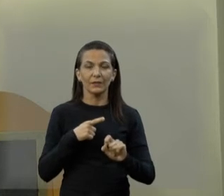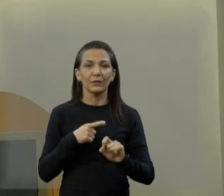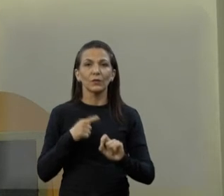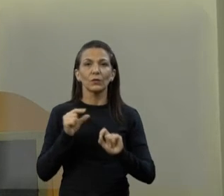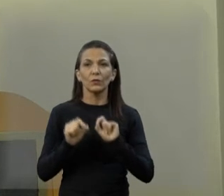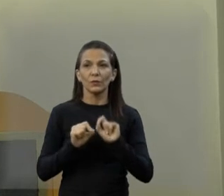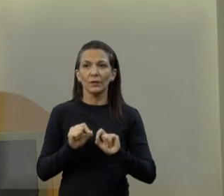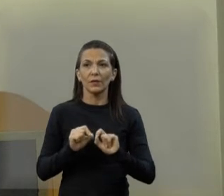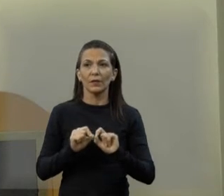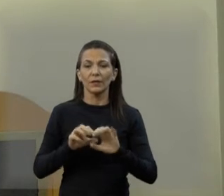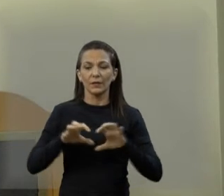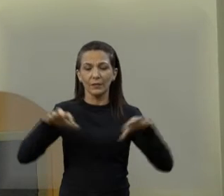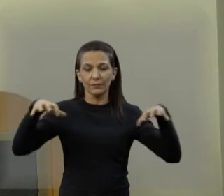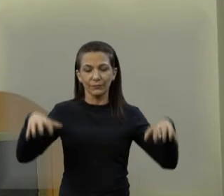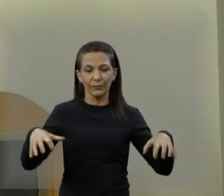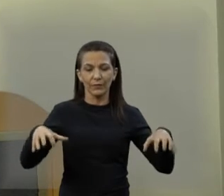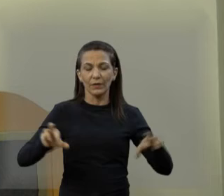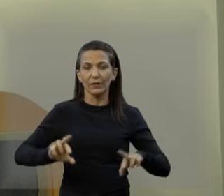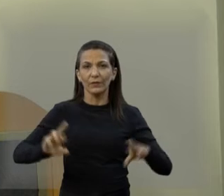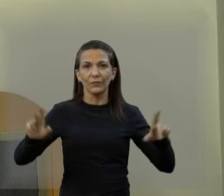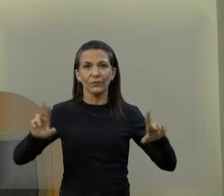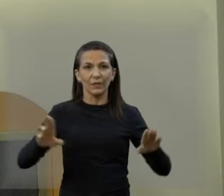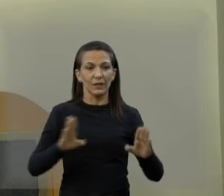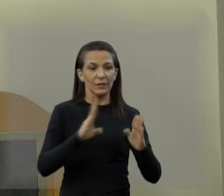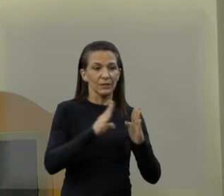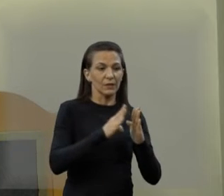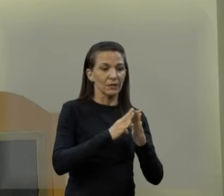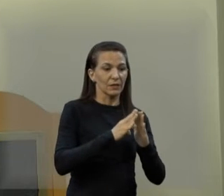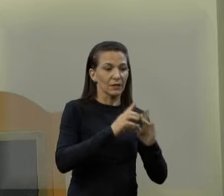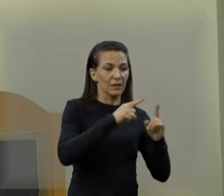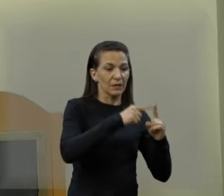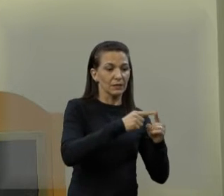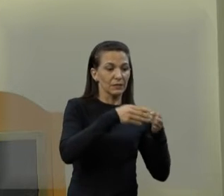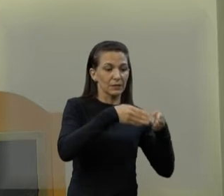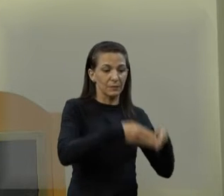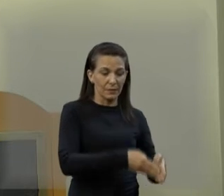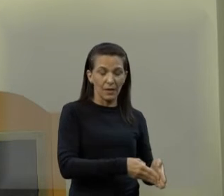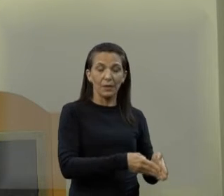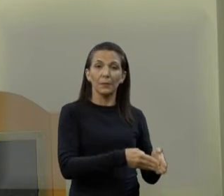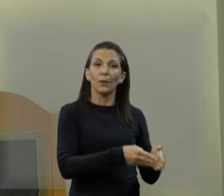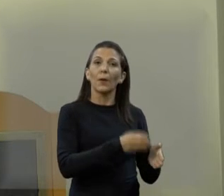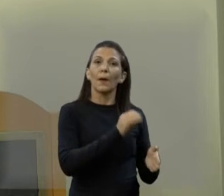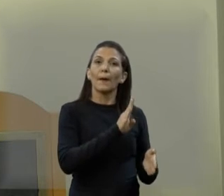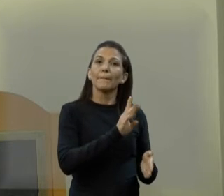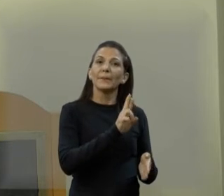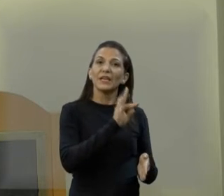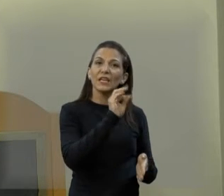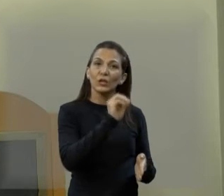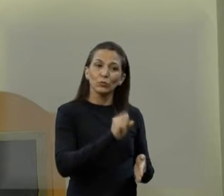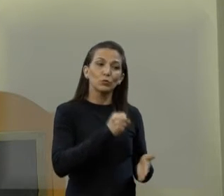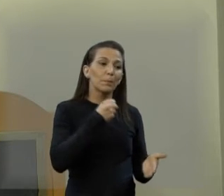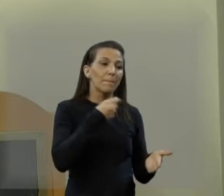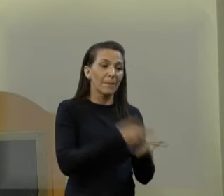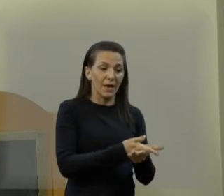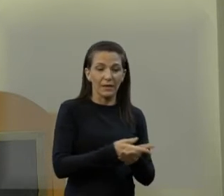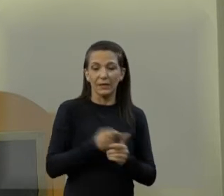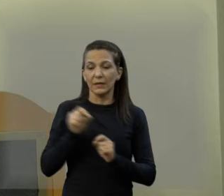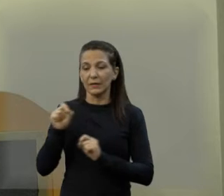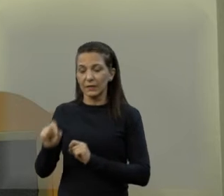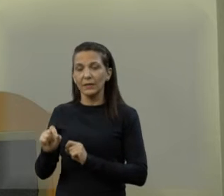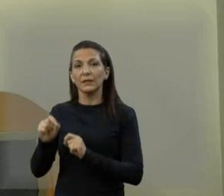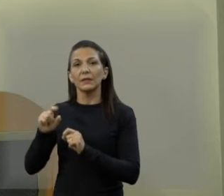justificavam disparidade entre Tais cemitérios Desta forma a fim de alcançar os objetivos acima